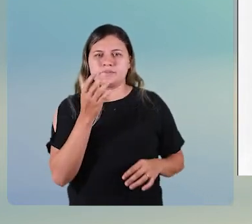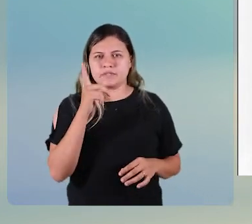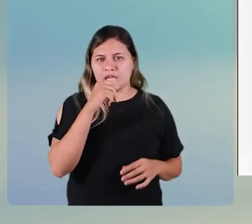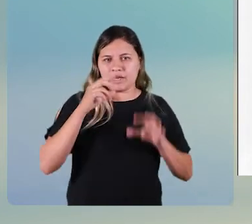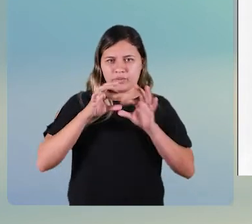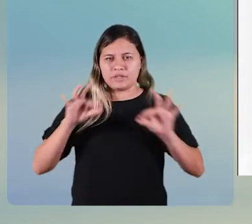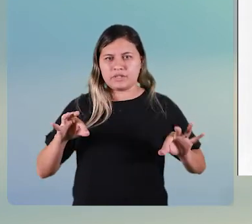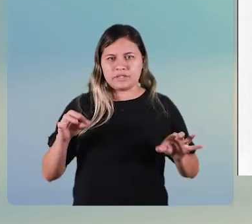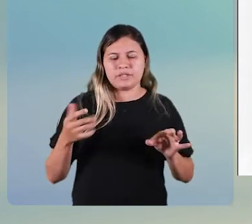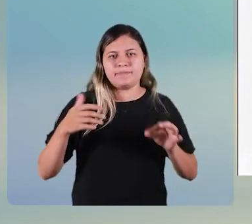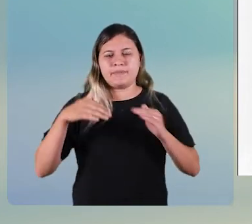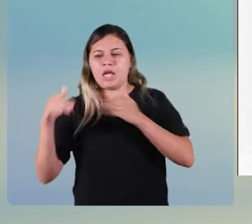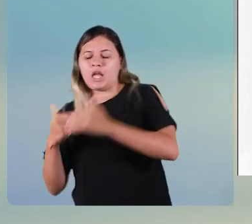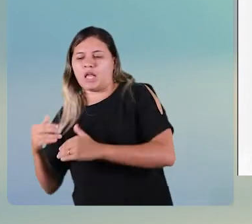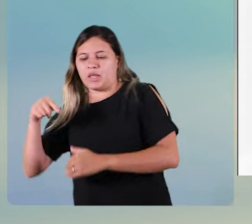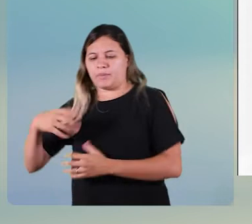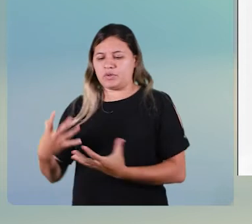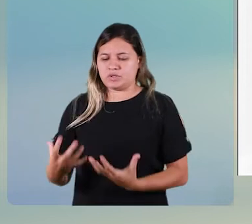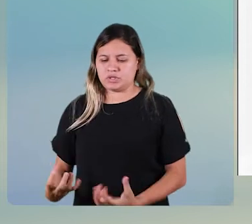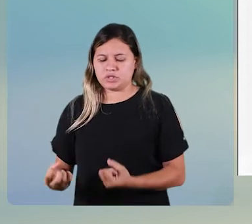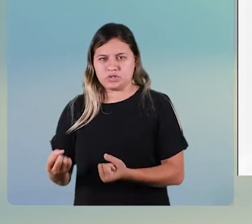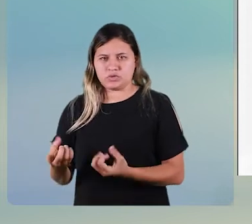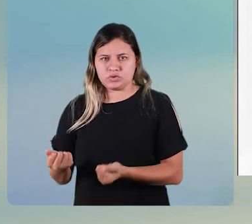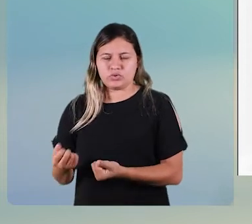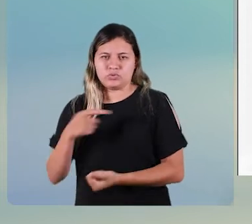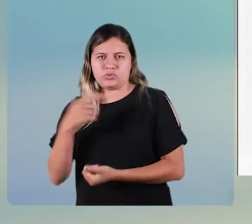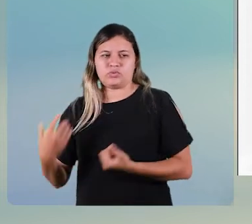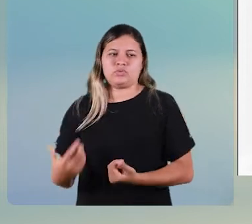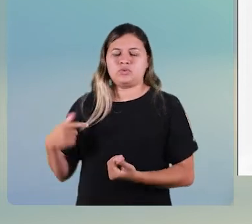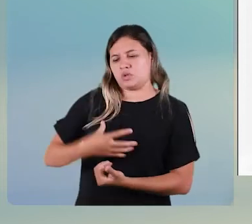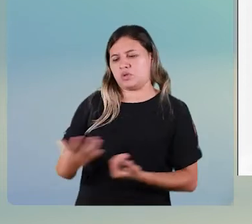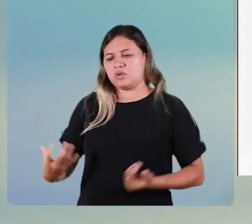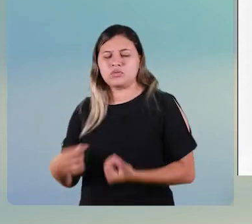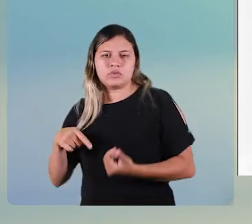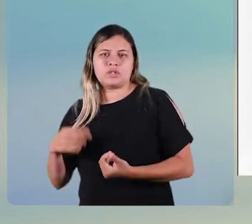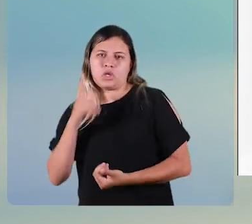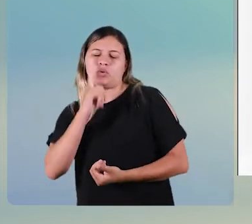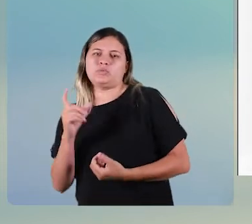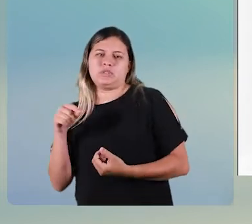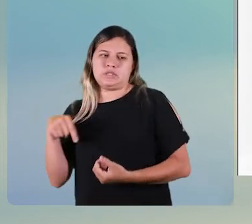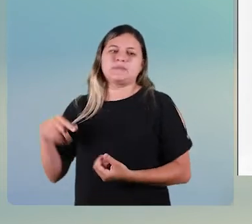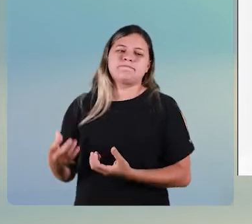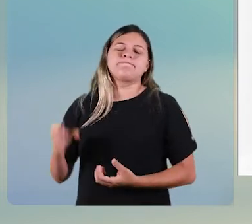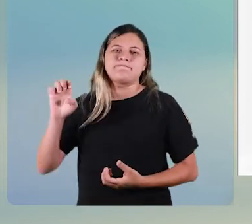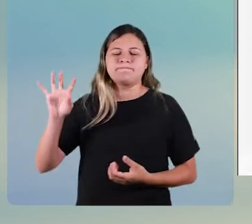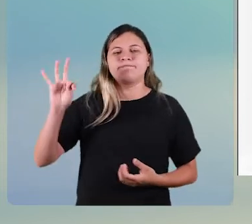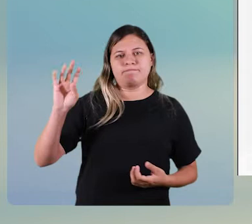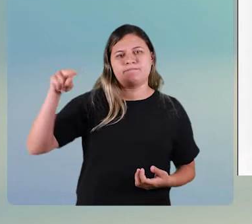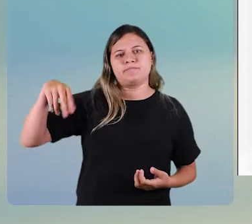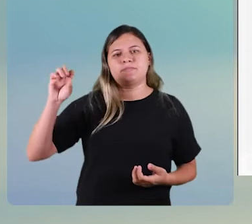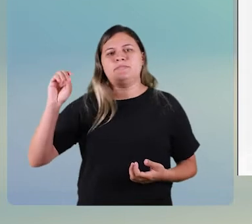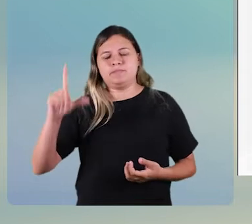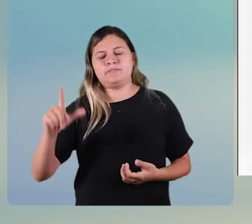bagaço é utilizado através de processos enzimáticos também para formar etanol, tá certo?